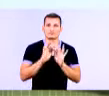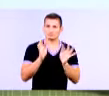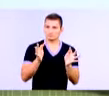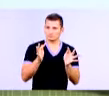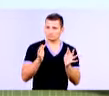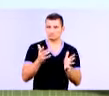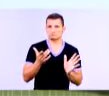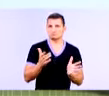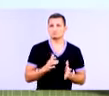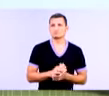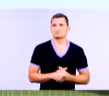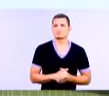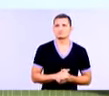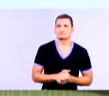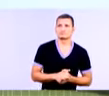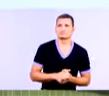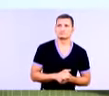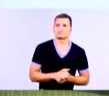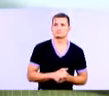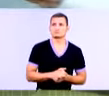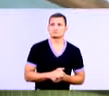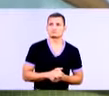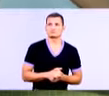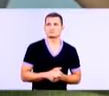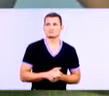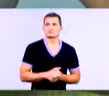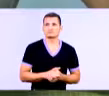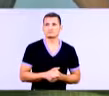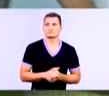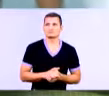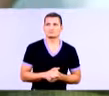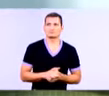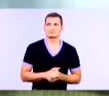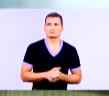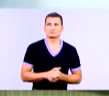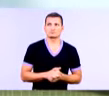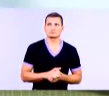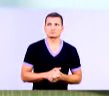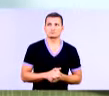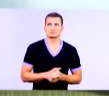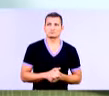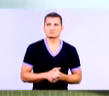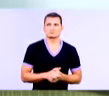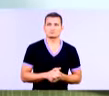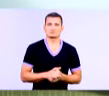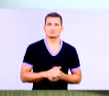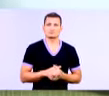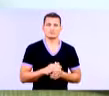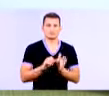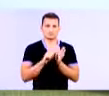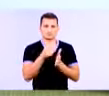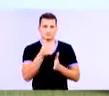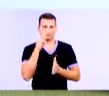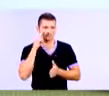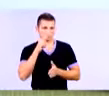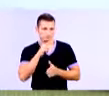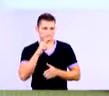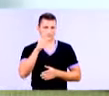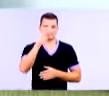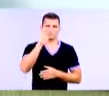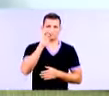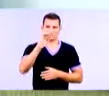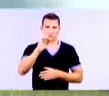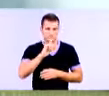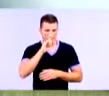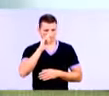segredo, né? No primeiro momento a gente que a gente vê um código, para coisas de outro mundo, né?